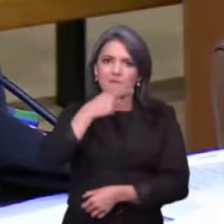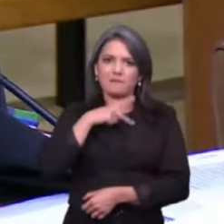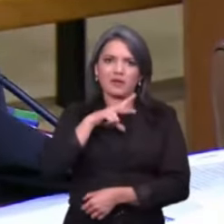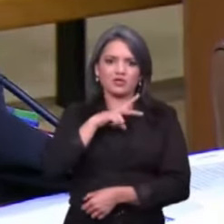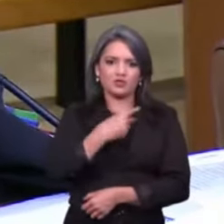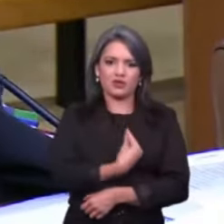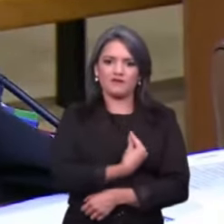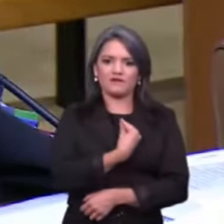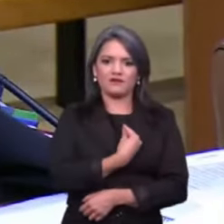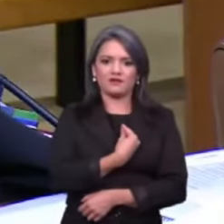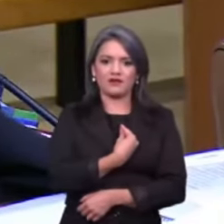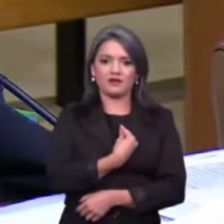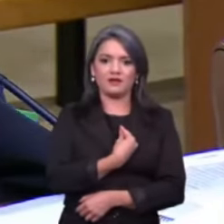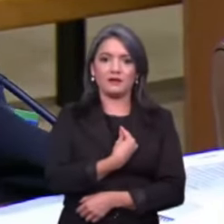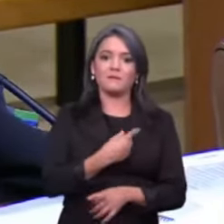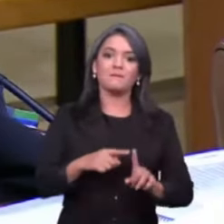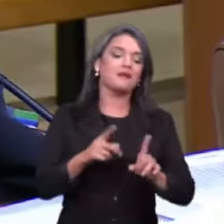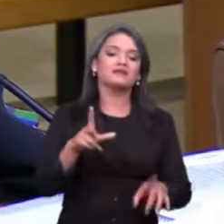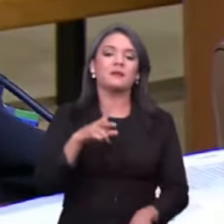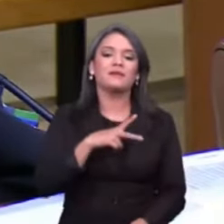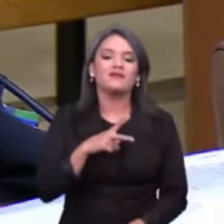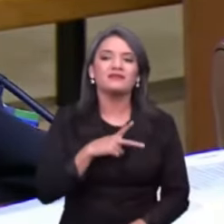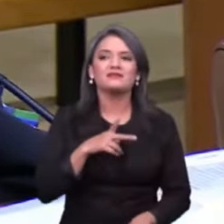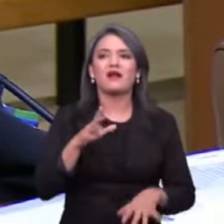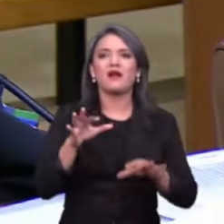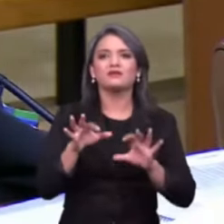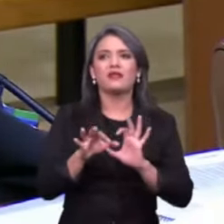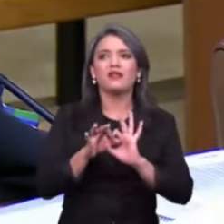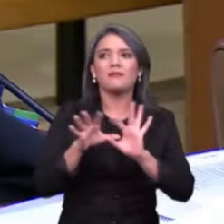a privacidade da pessoa, a liberdade da pessoa.